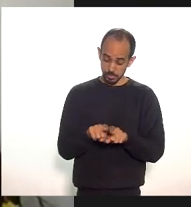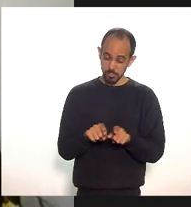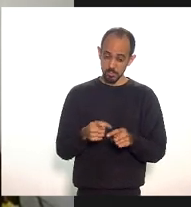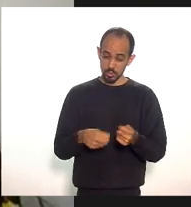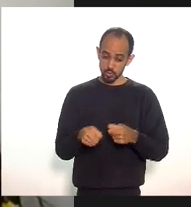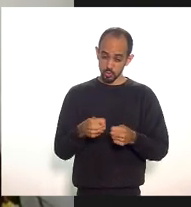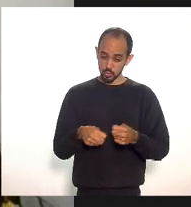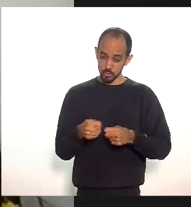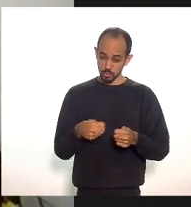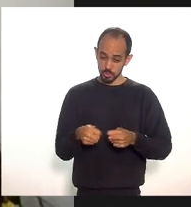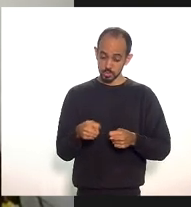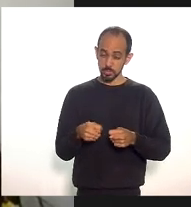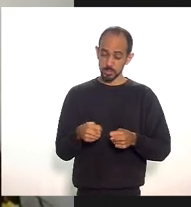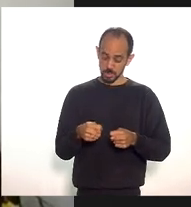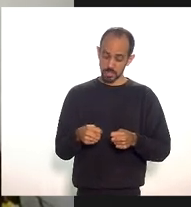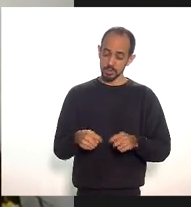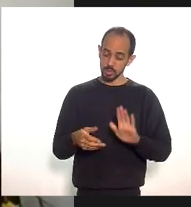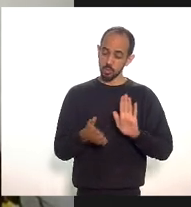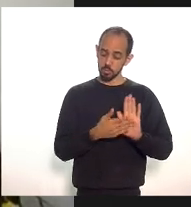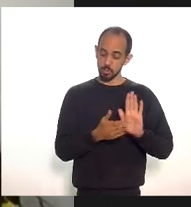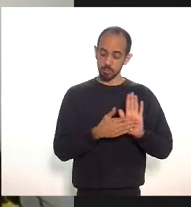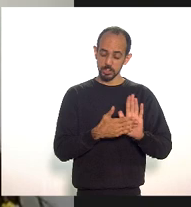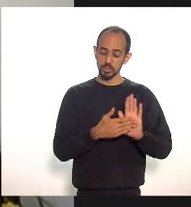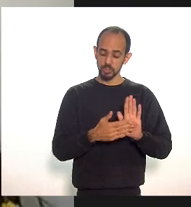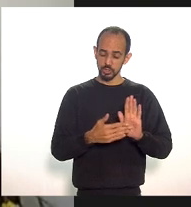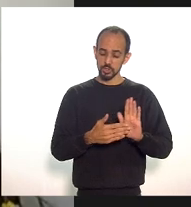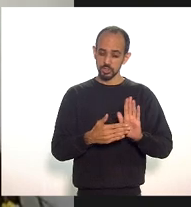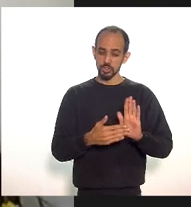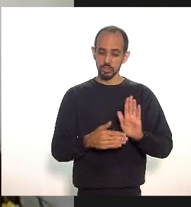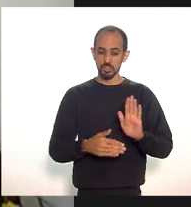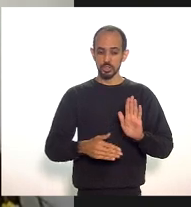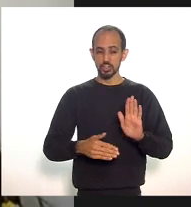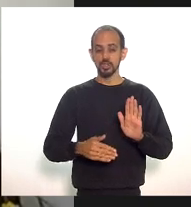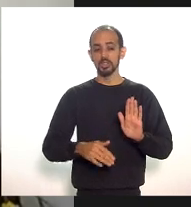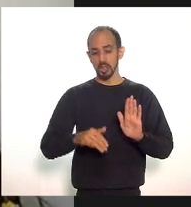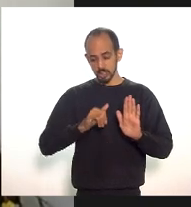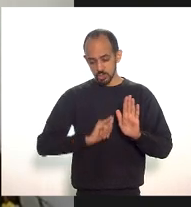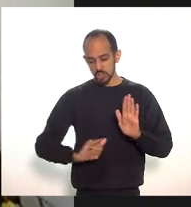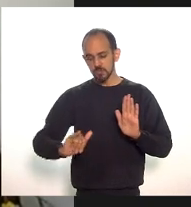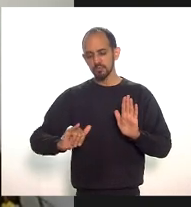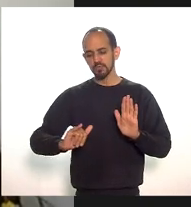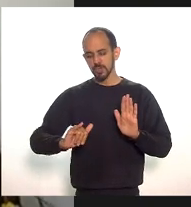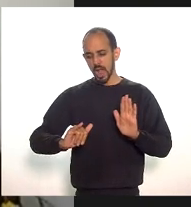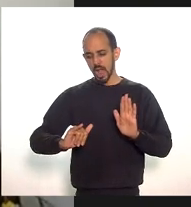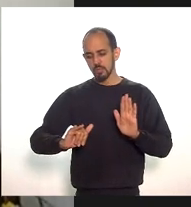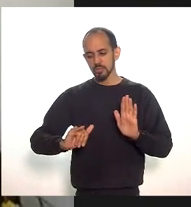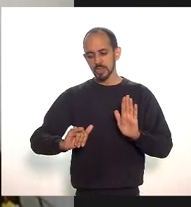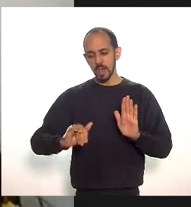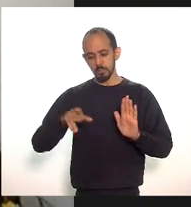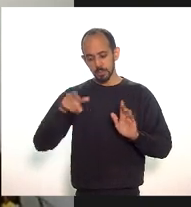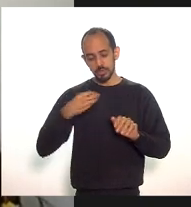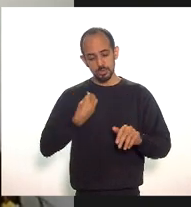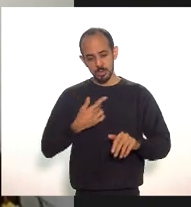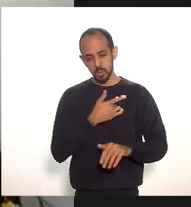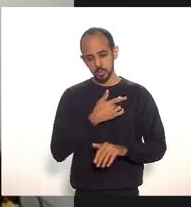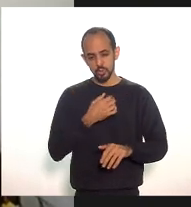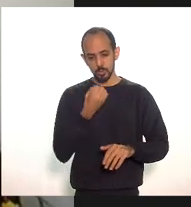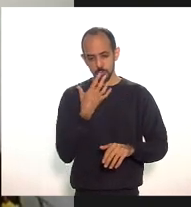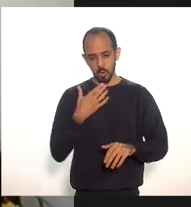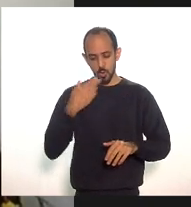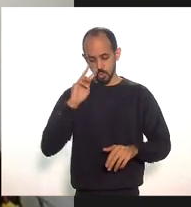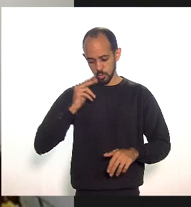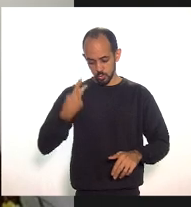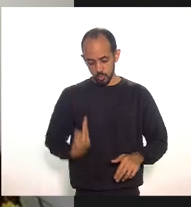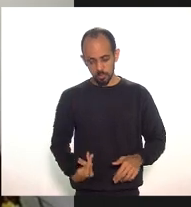da sociedade comprometida com a dignidade Humana porque o que a gente tem são jeito de gestões comprometidas com